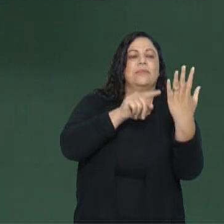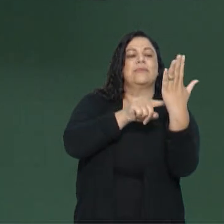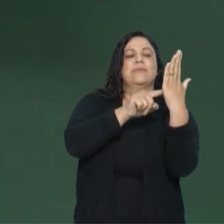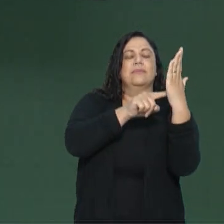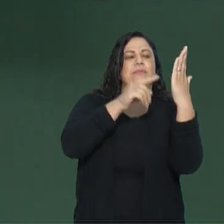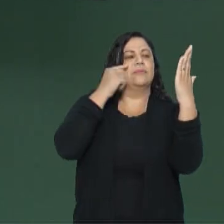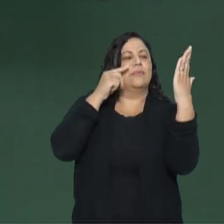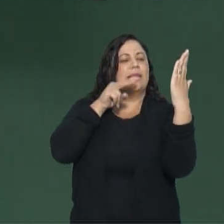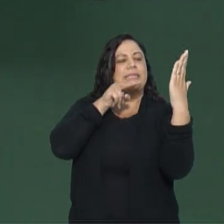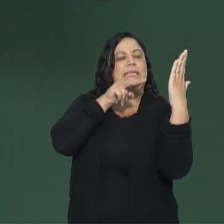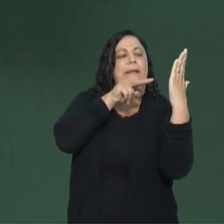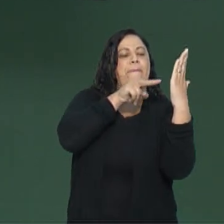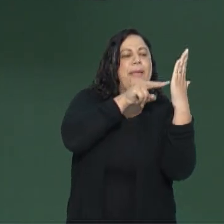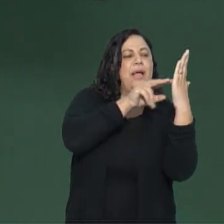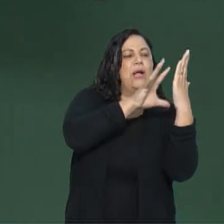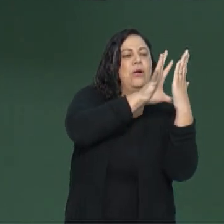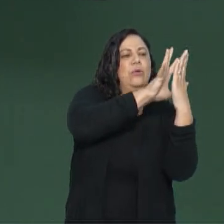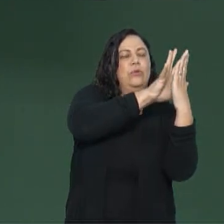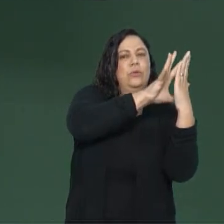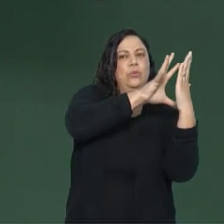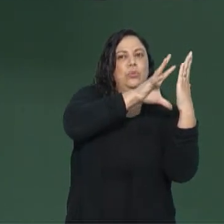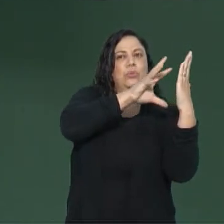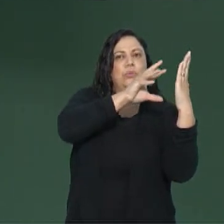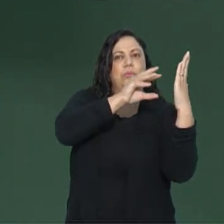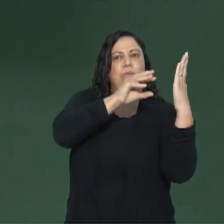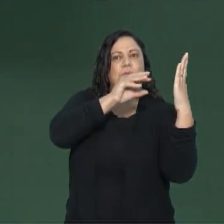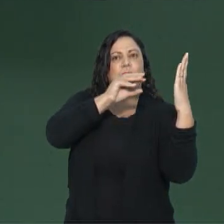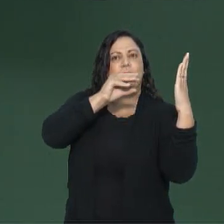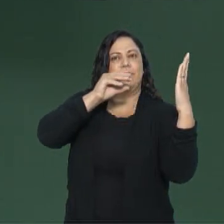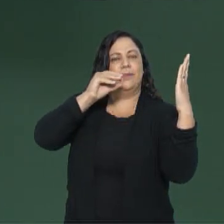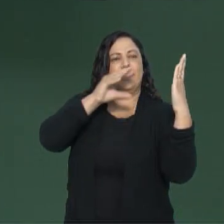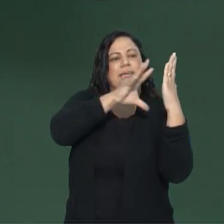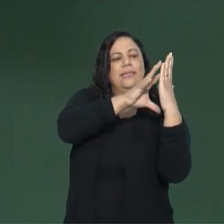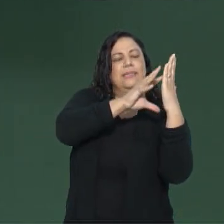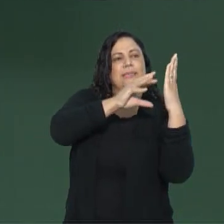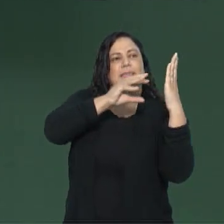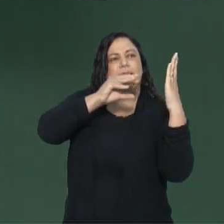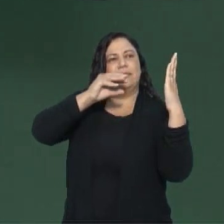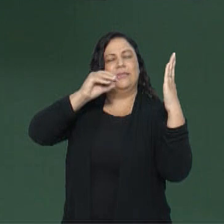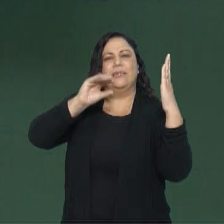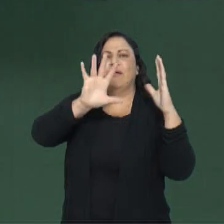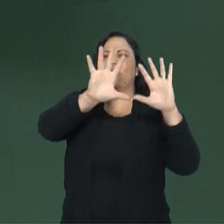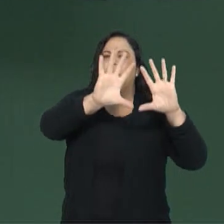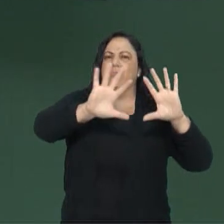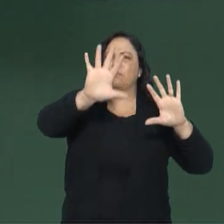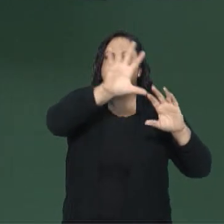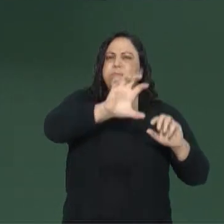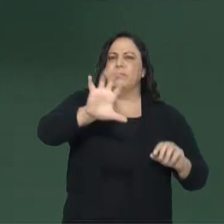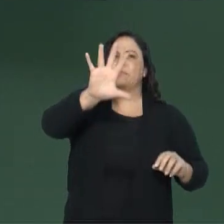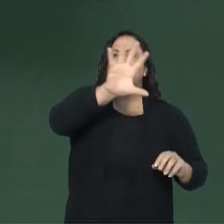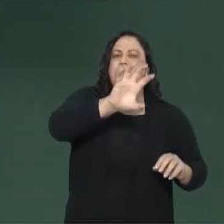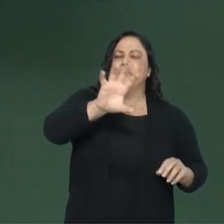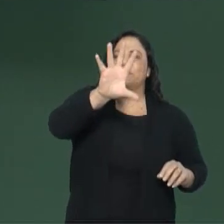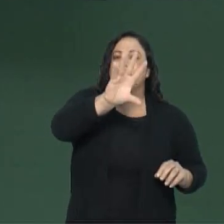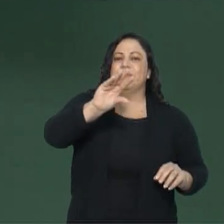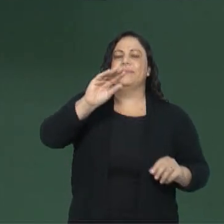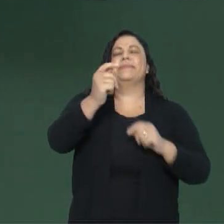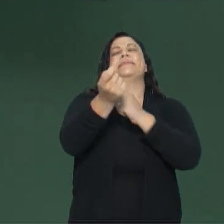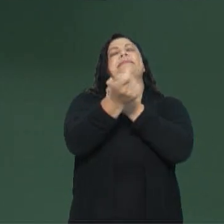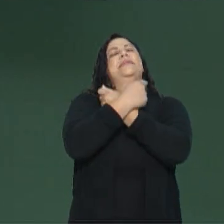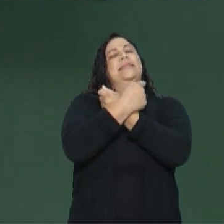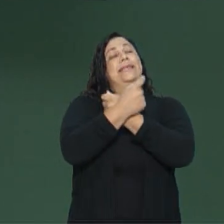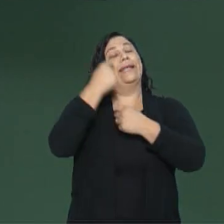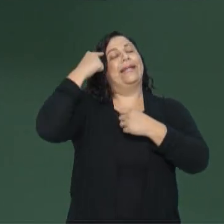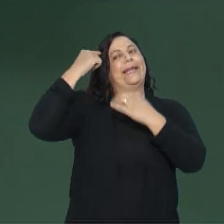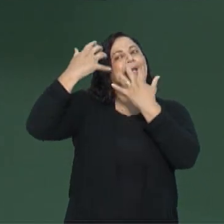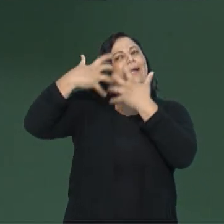mesma. Então, também é uma ilusão de ótica e é uma imagem que foi construída e engana esse